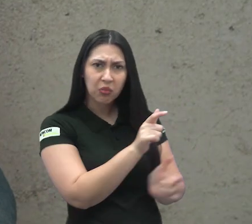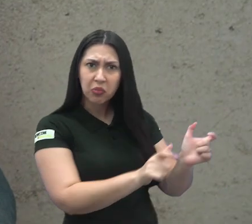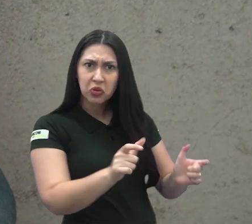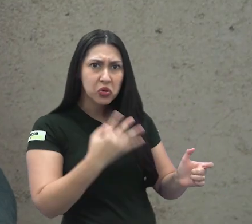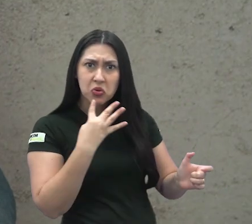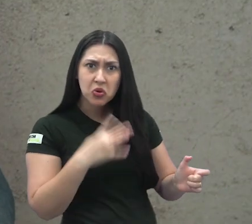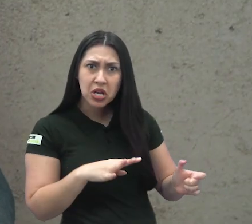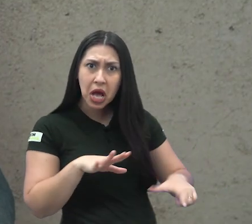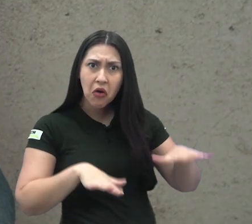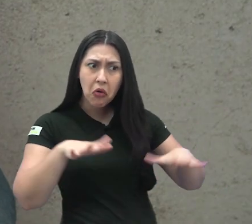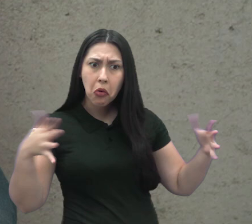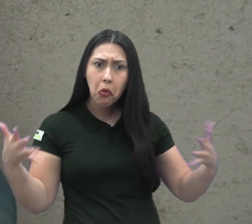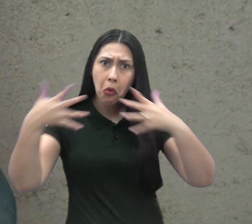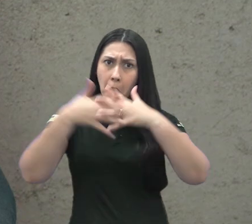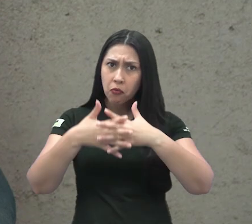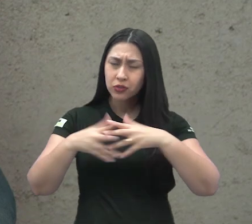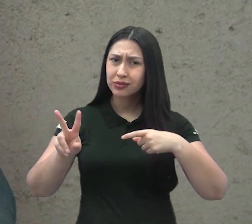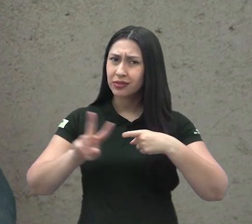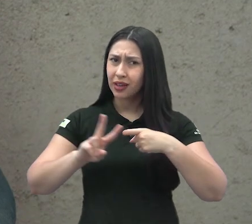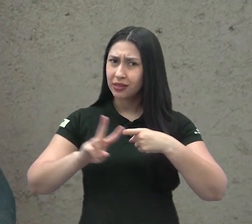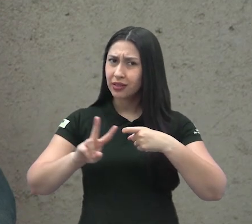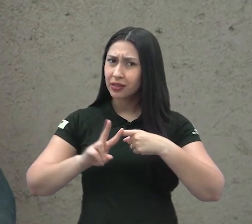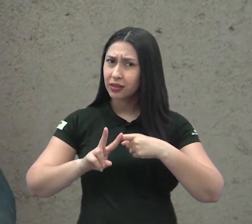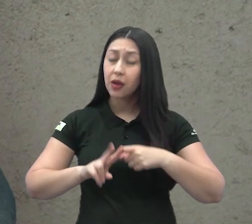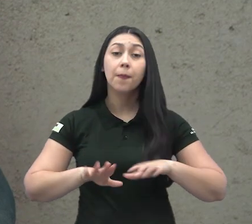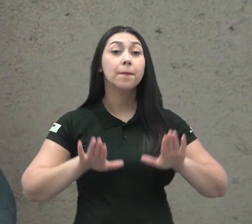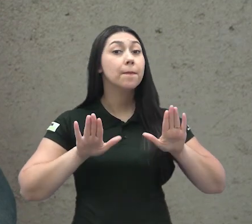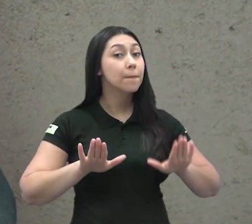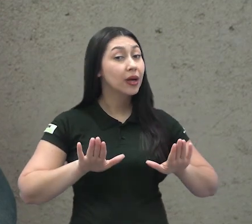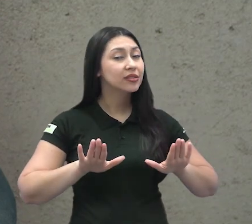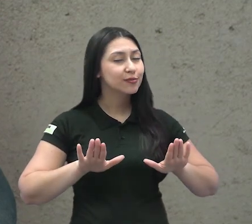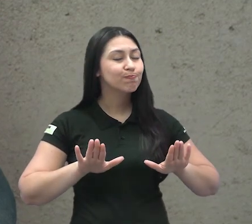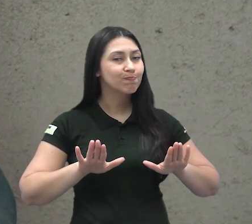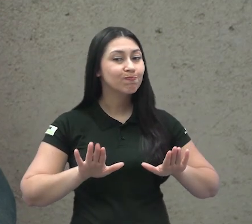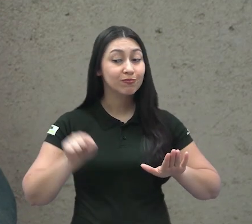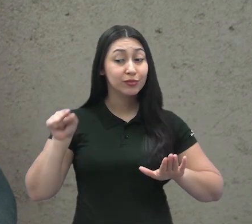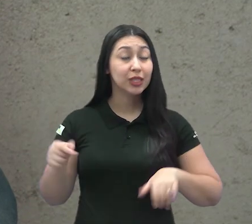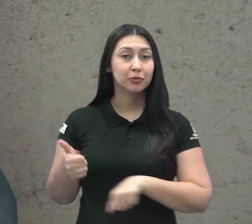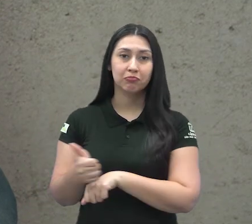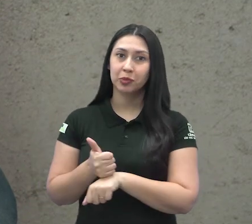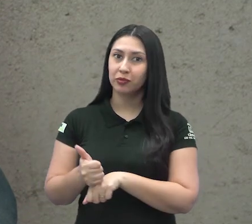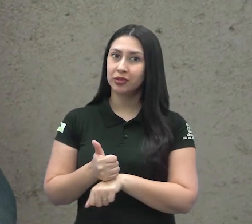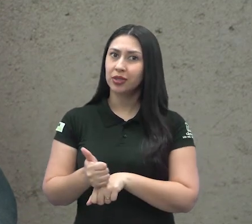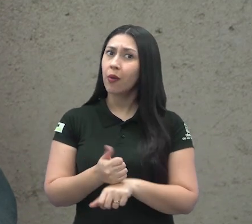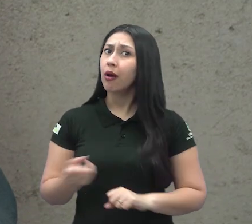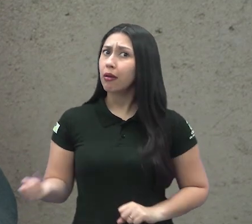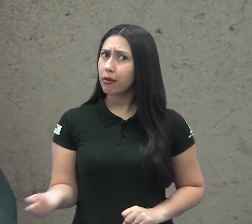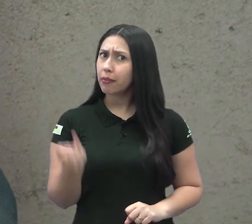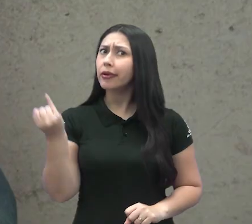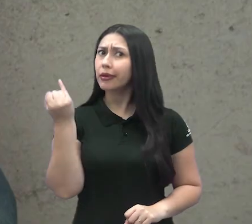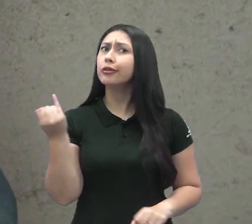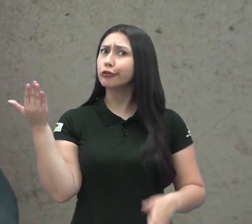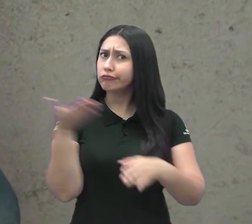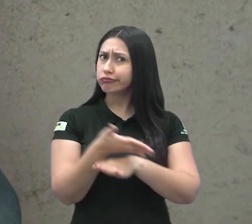profissão, até confunde zootecnistas com veterinários. Mas a verdade é que esse profissional está bem mais